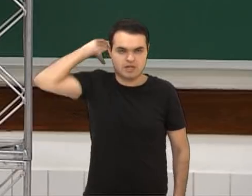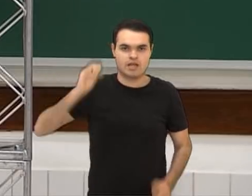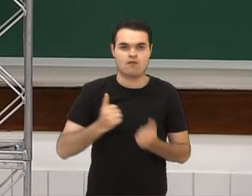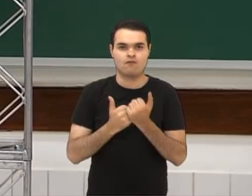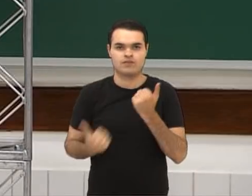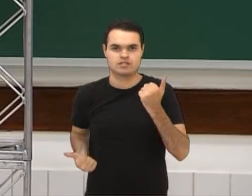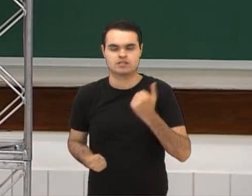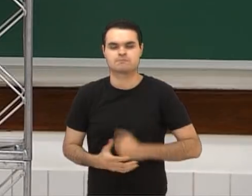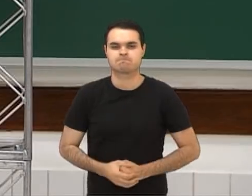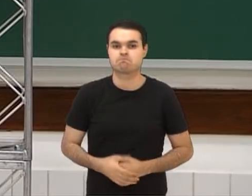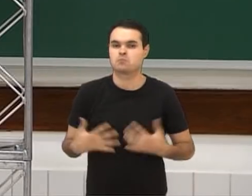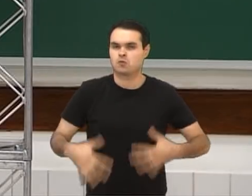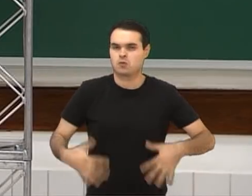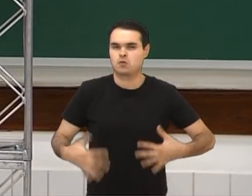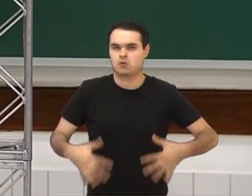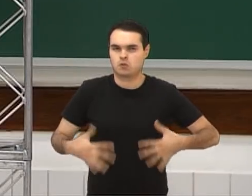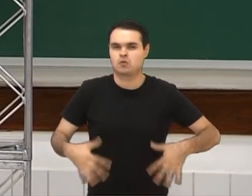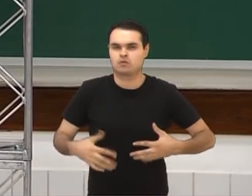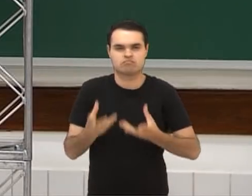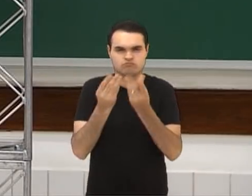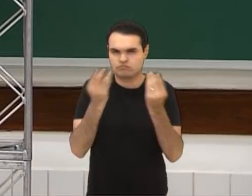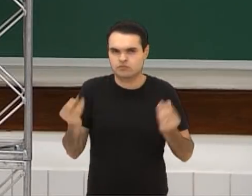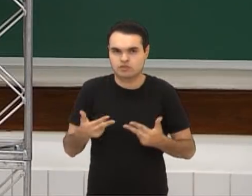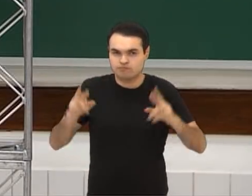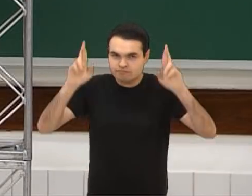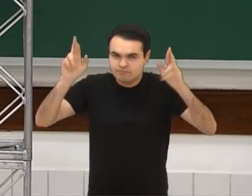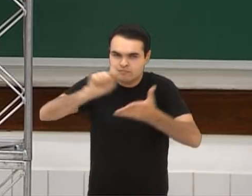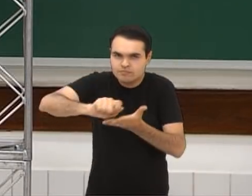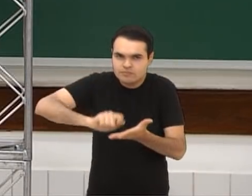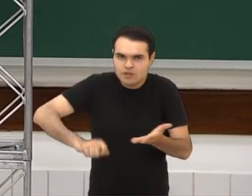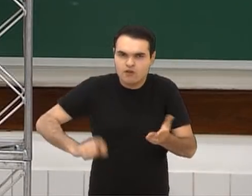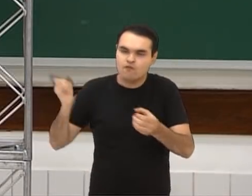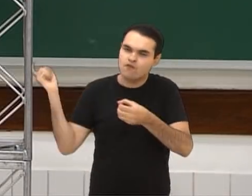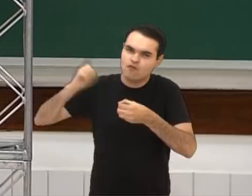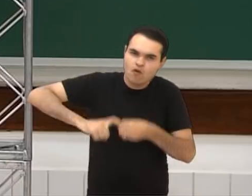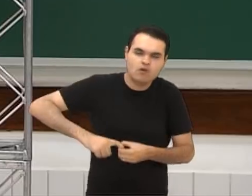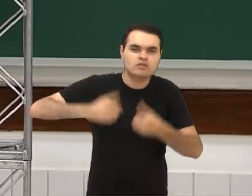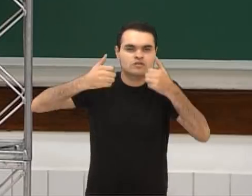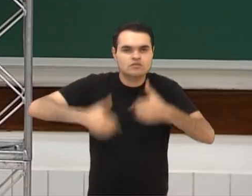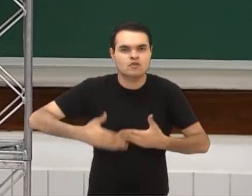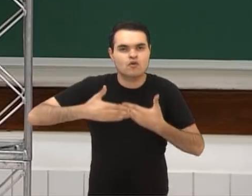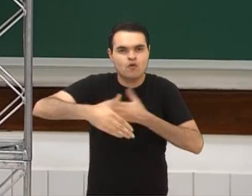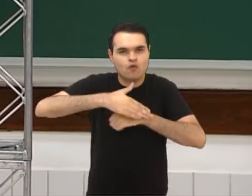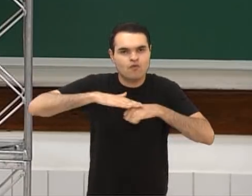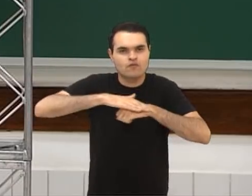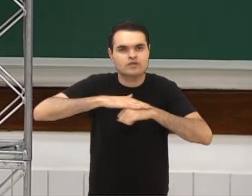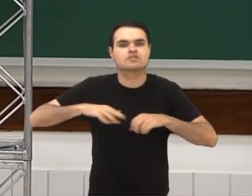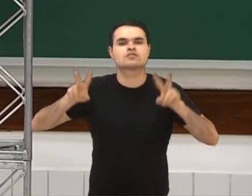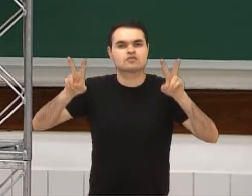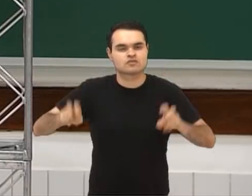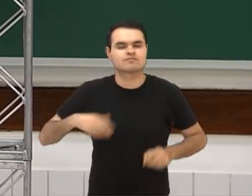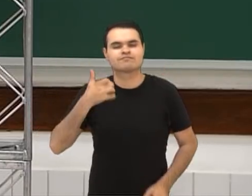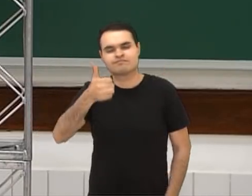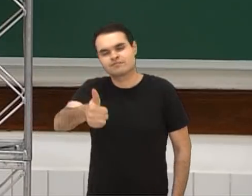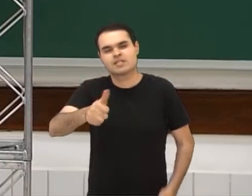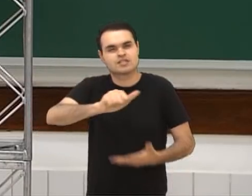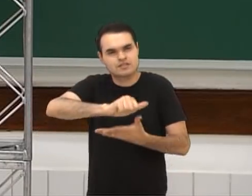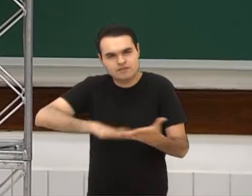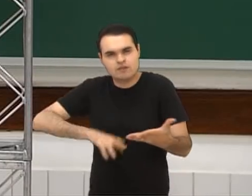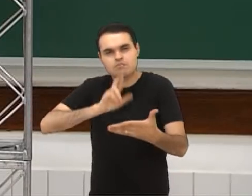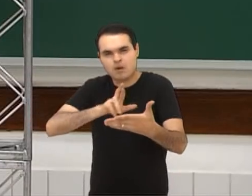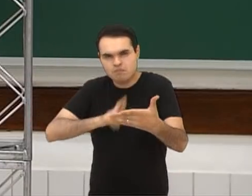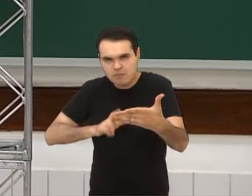vice. Bastante coisa na aula de hoje, espero que você tenha anotado. A gente volta a conversar na nossa próxima aula. Faça os